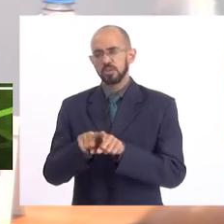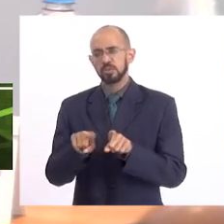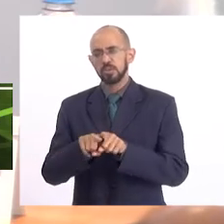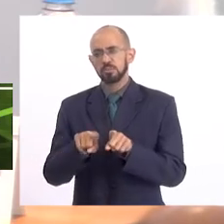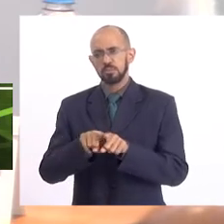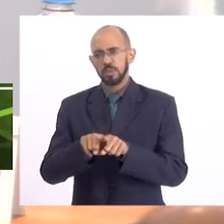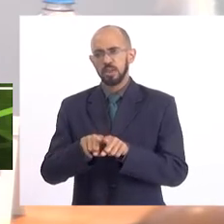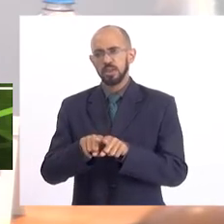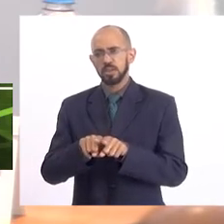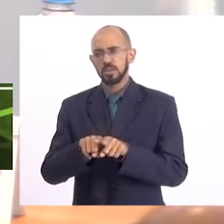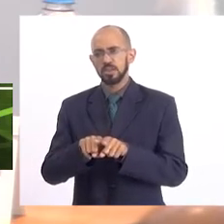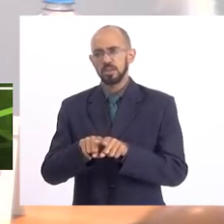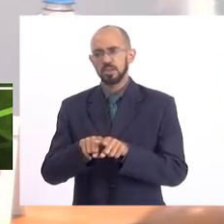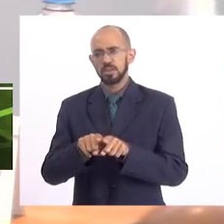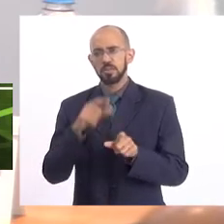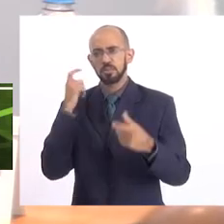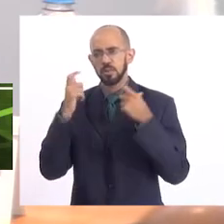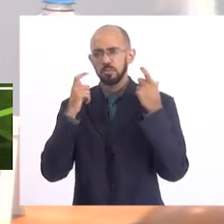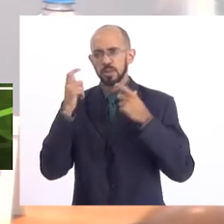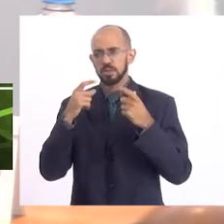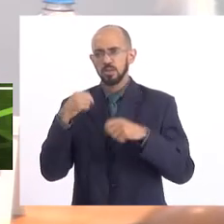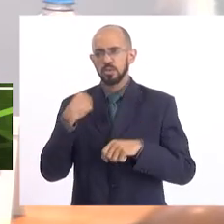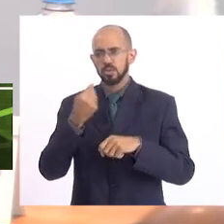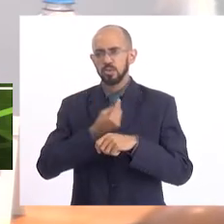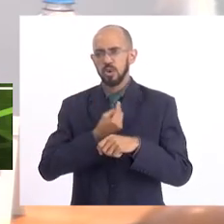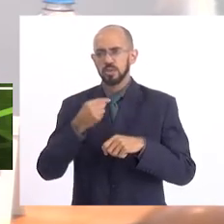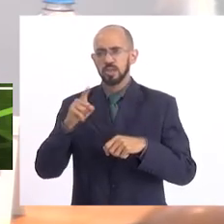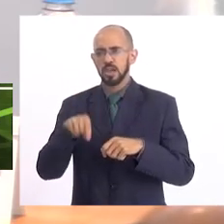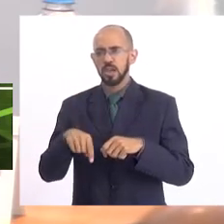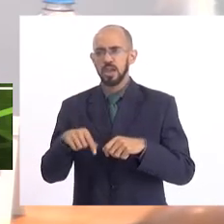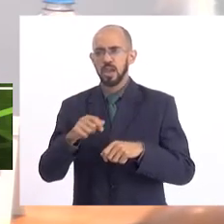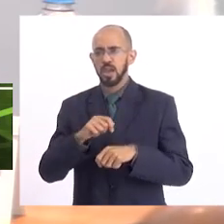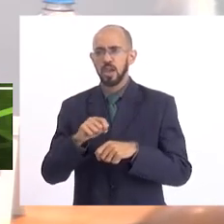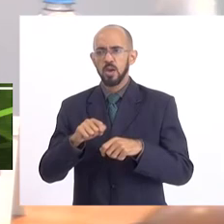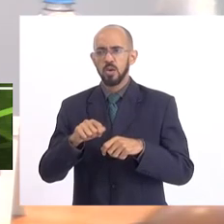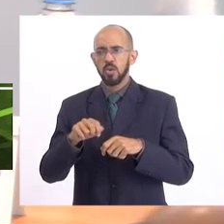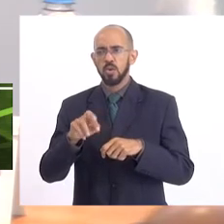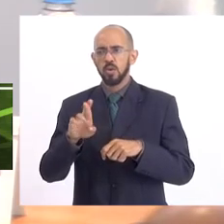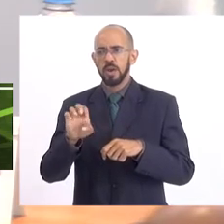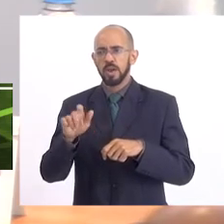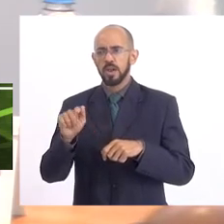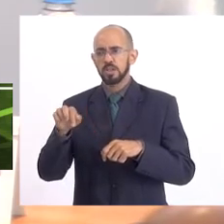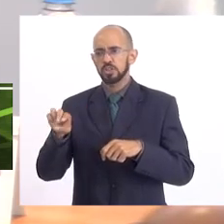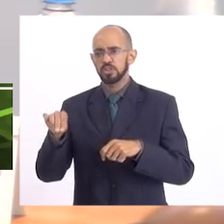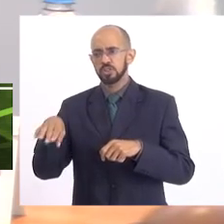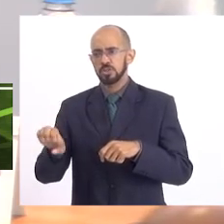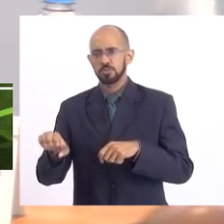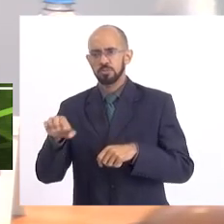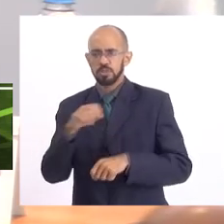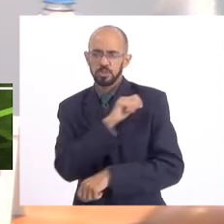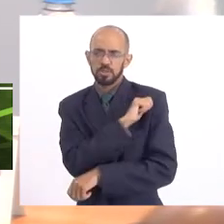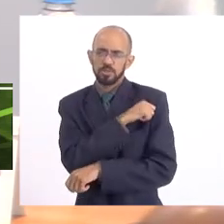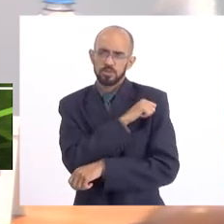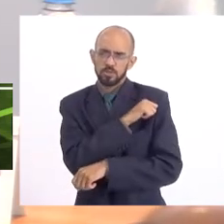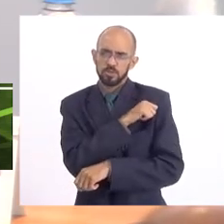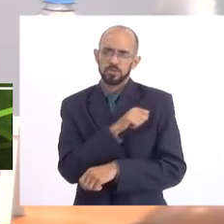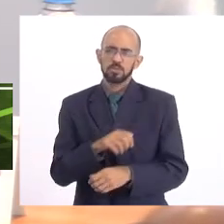E a única preocupação da Ceplag é o regime de recuperação fiscal. Mas isso já está superado